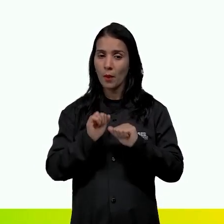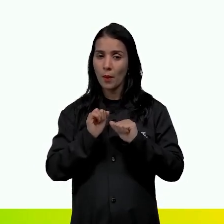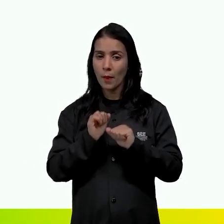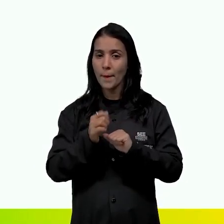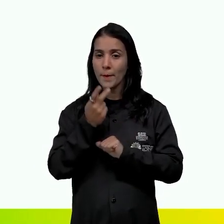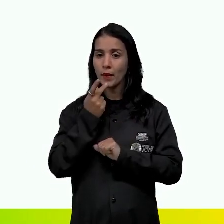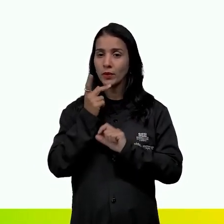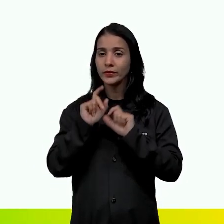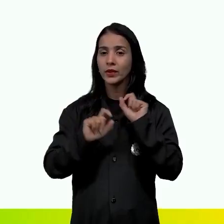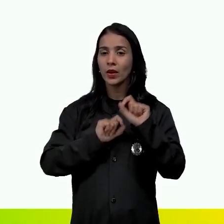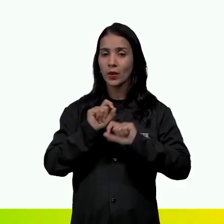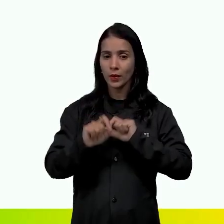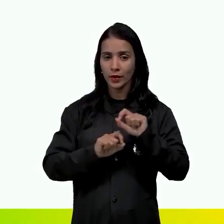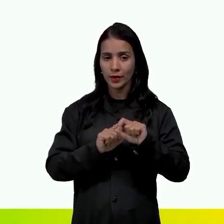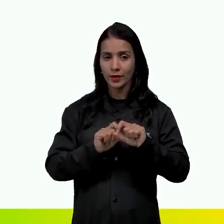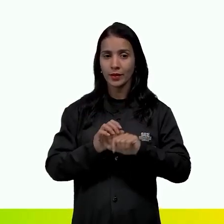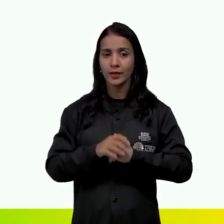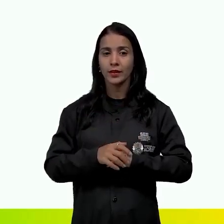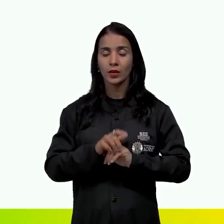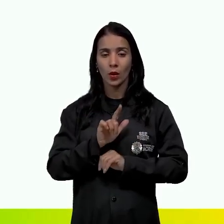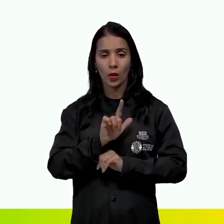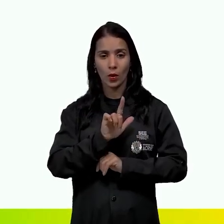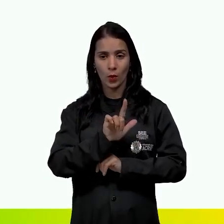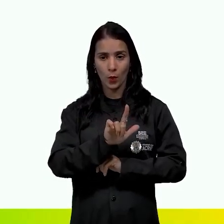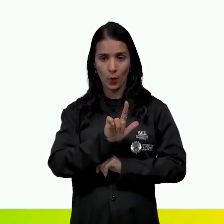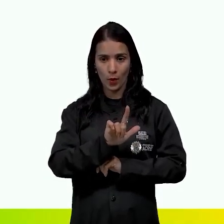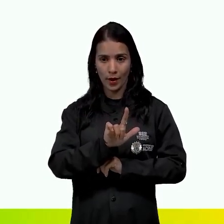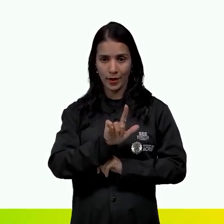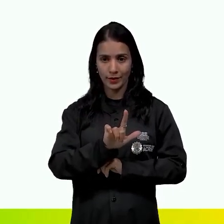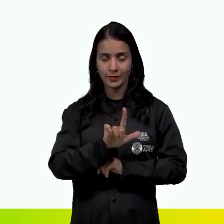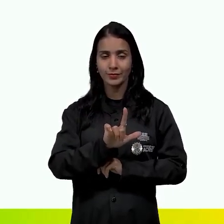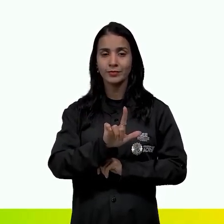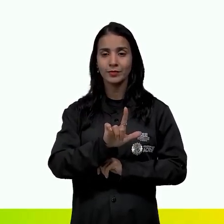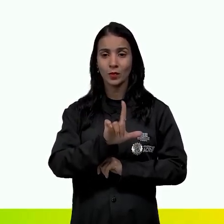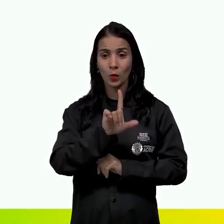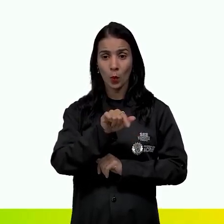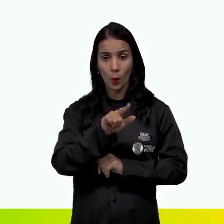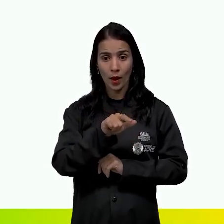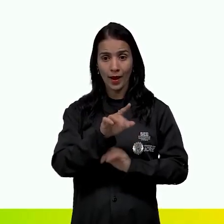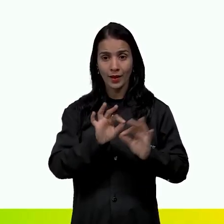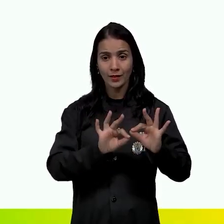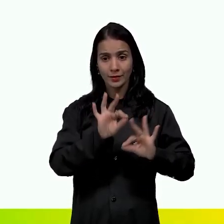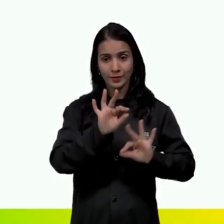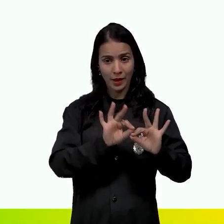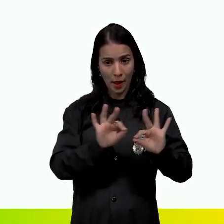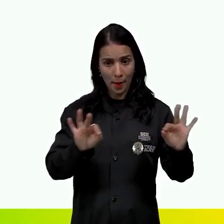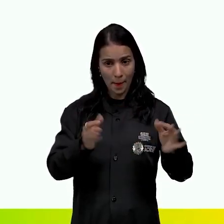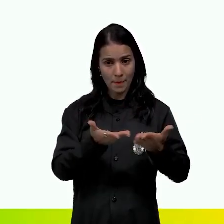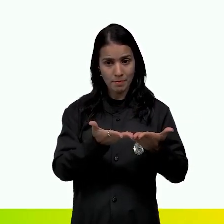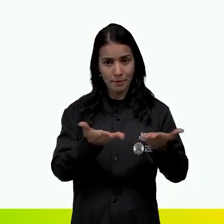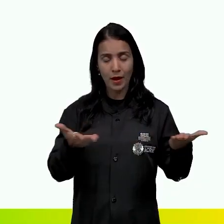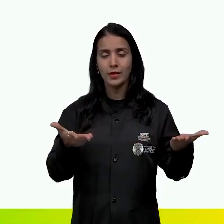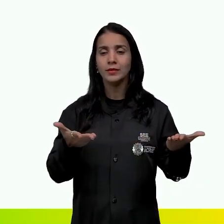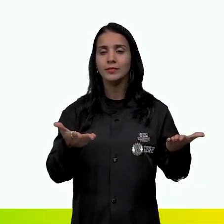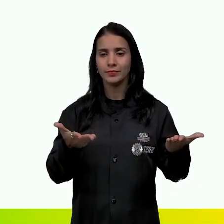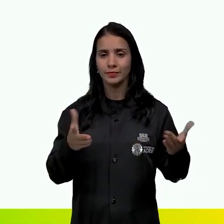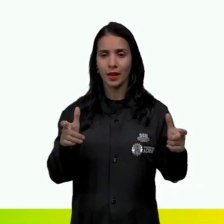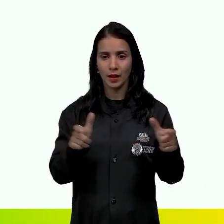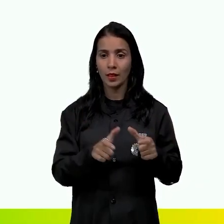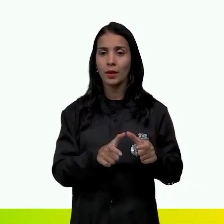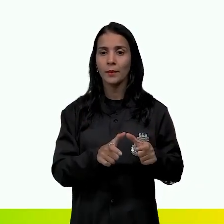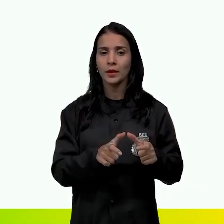L, que é a medida da base da pirâmide menor, pode ser dado